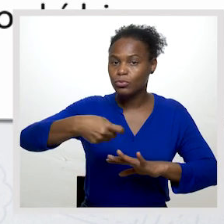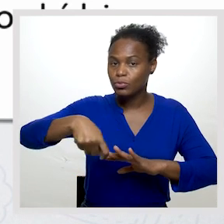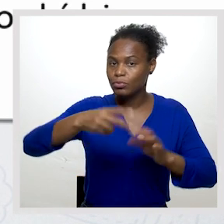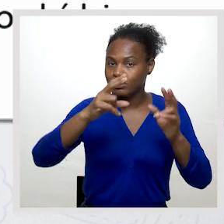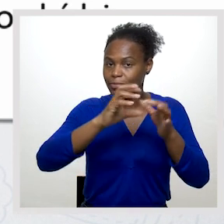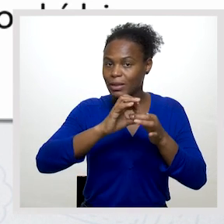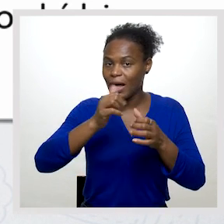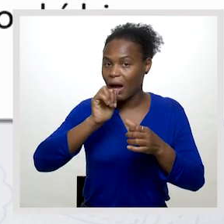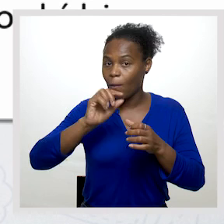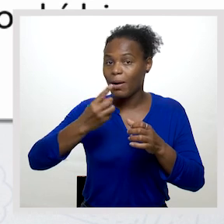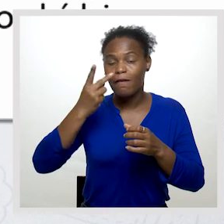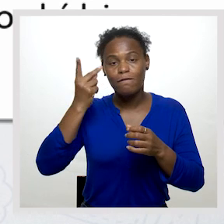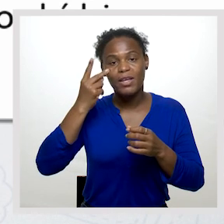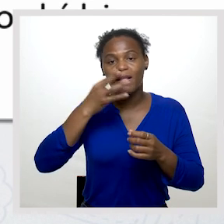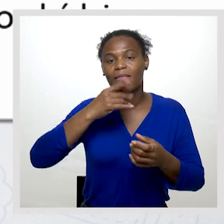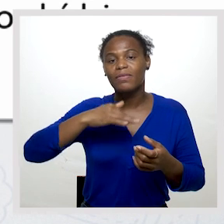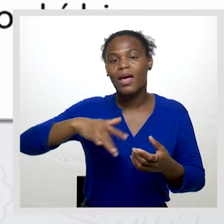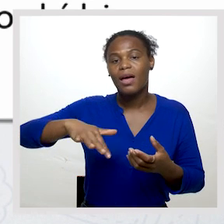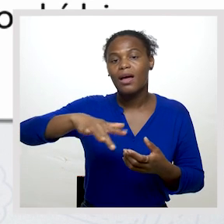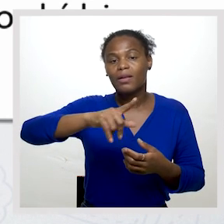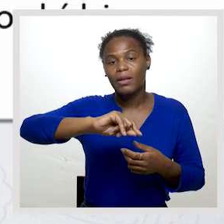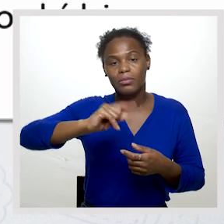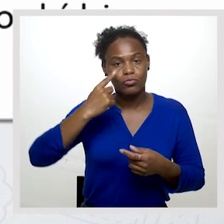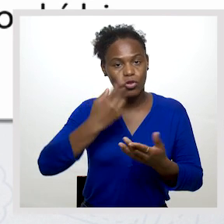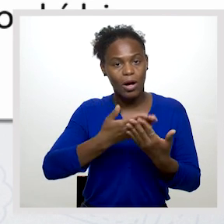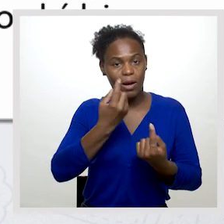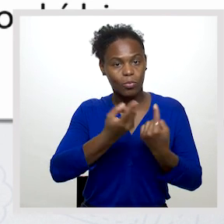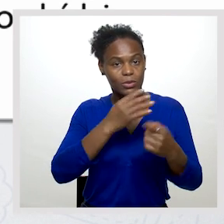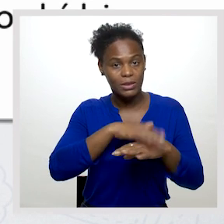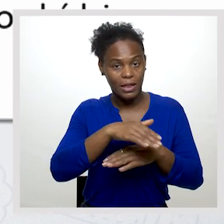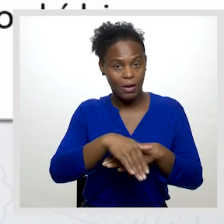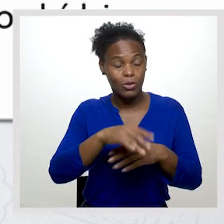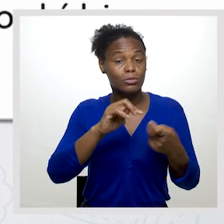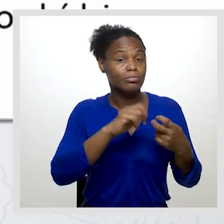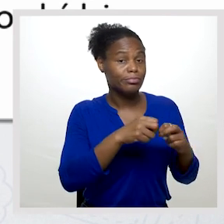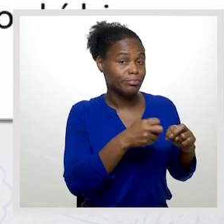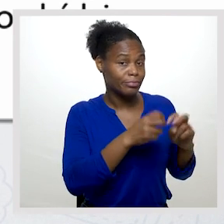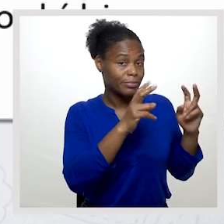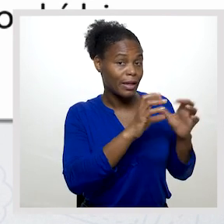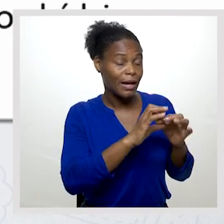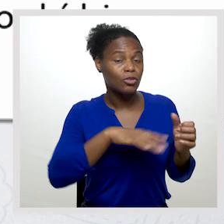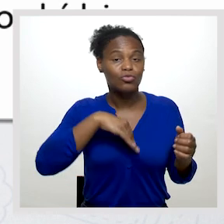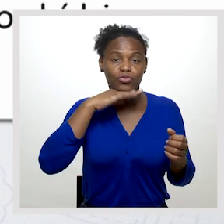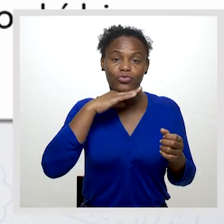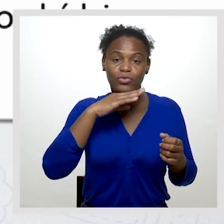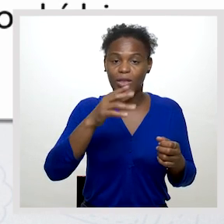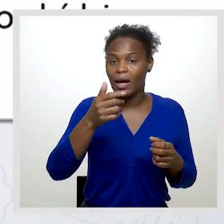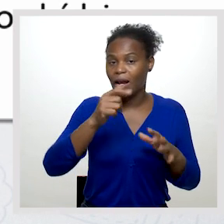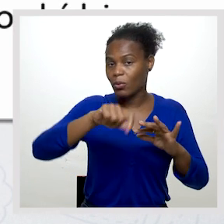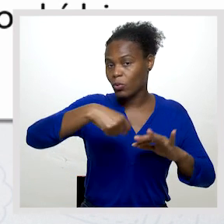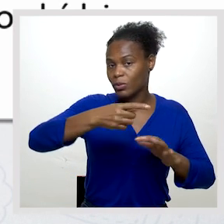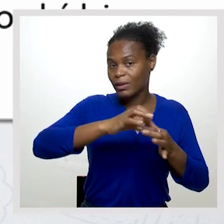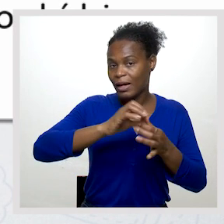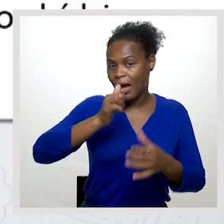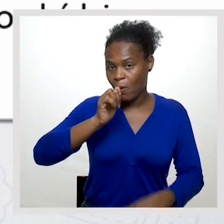hídricos para a vida na Terra. Também apresentamos algumas causas e consequências da poluição dos